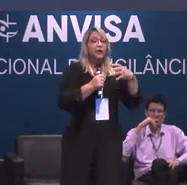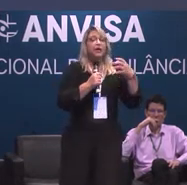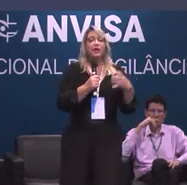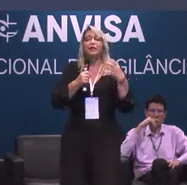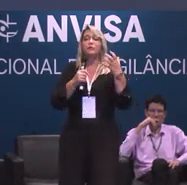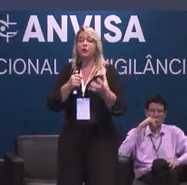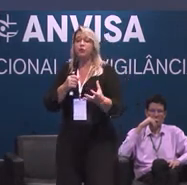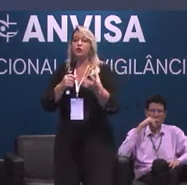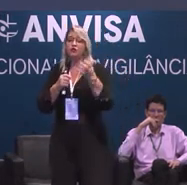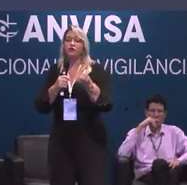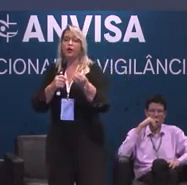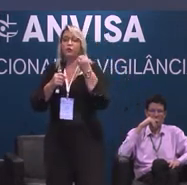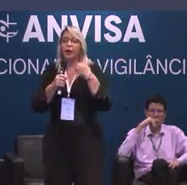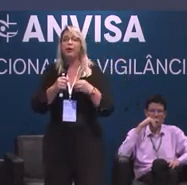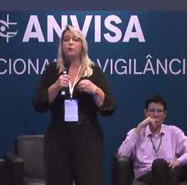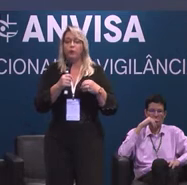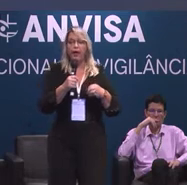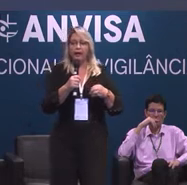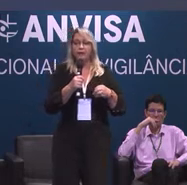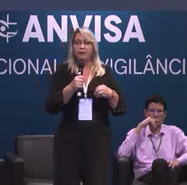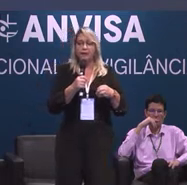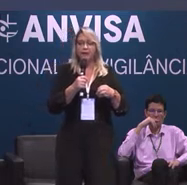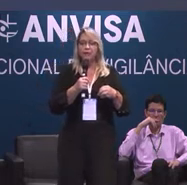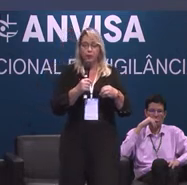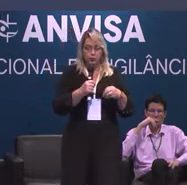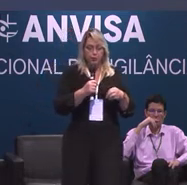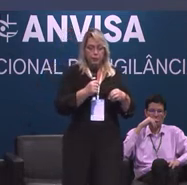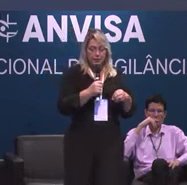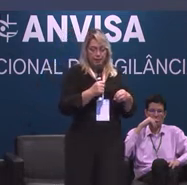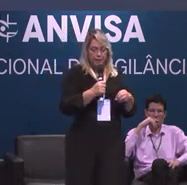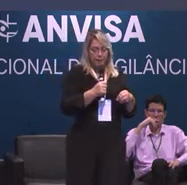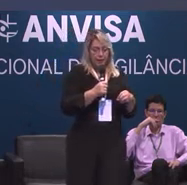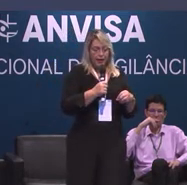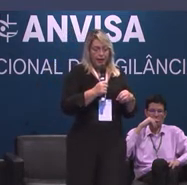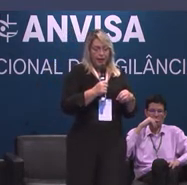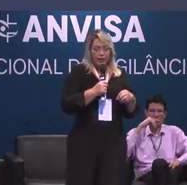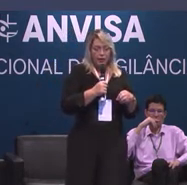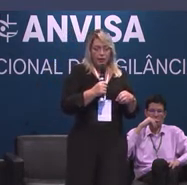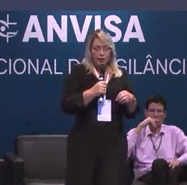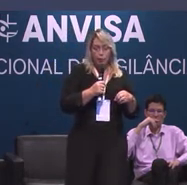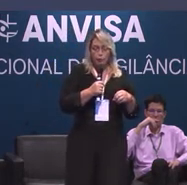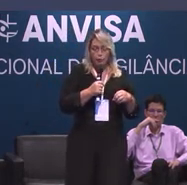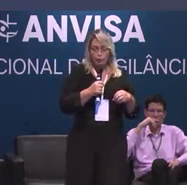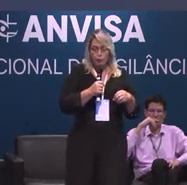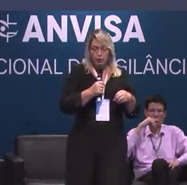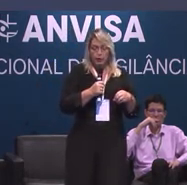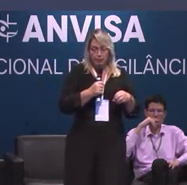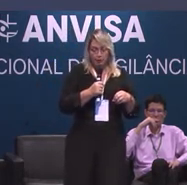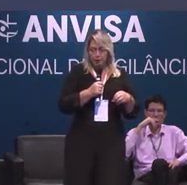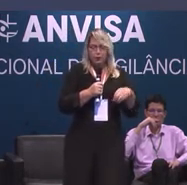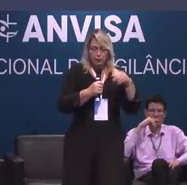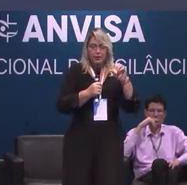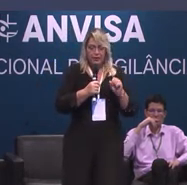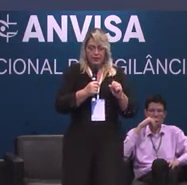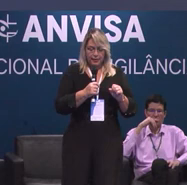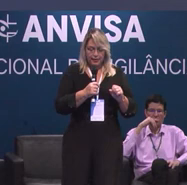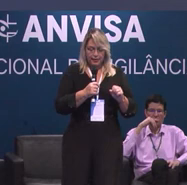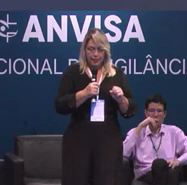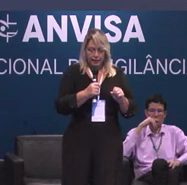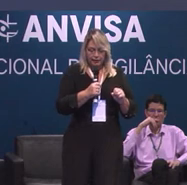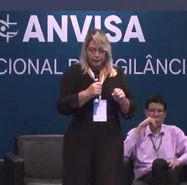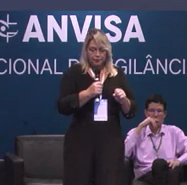E as minutas, de fato, eram muito carentes nesse ponto. Pode passar. Então, como pontos... pode passar essa